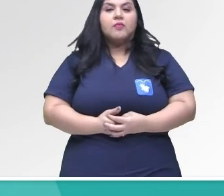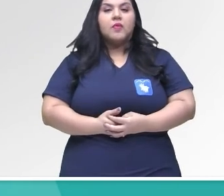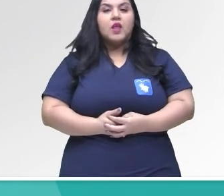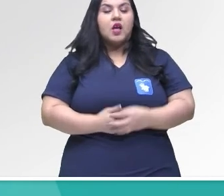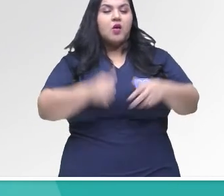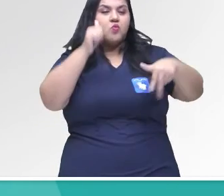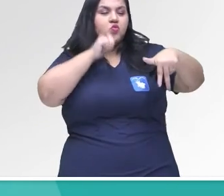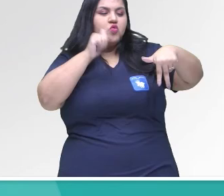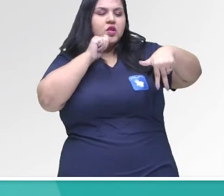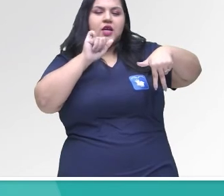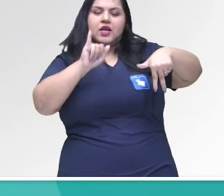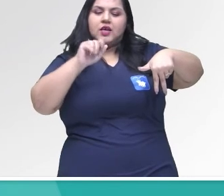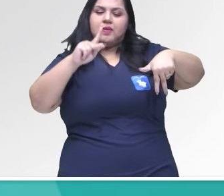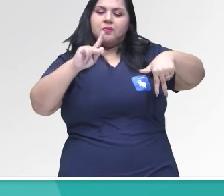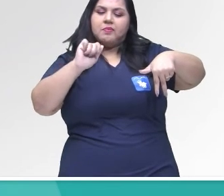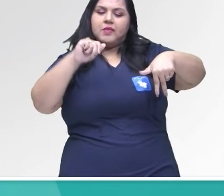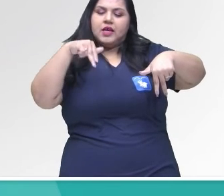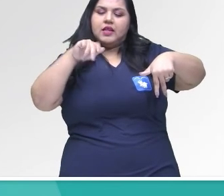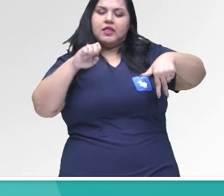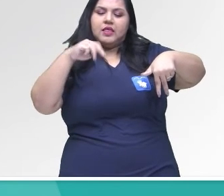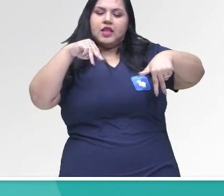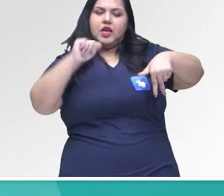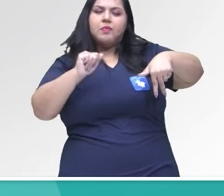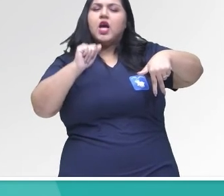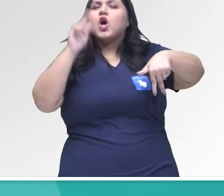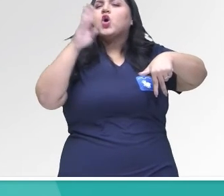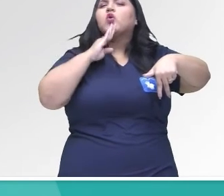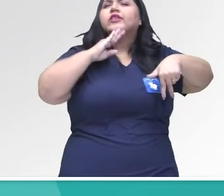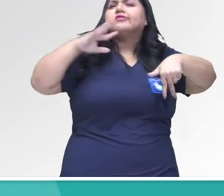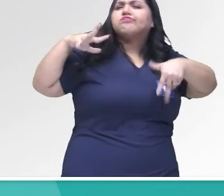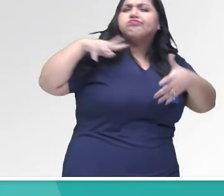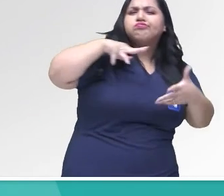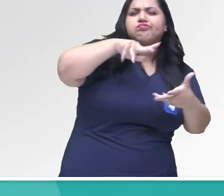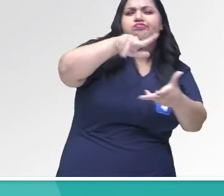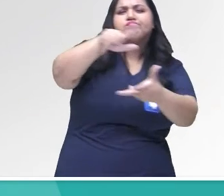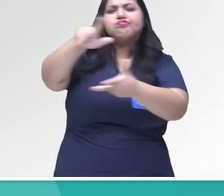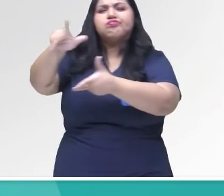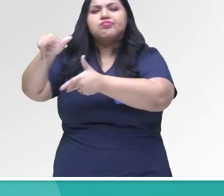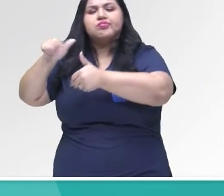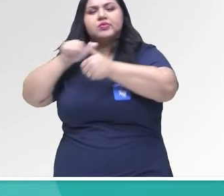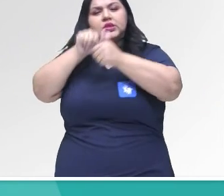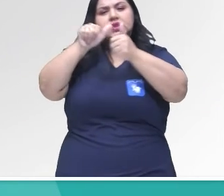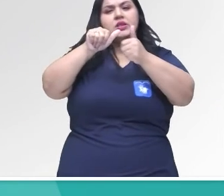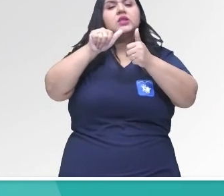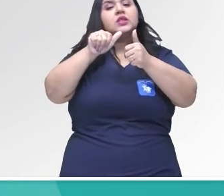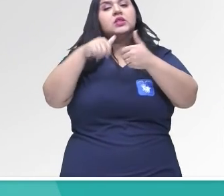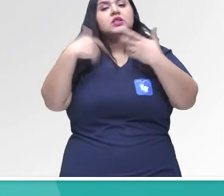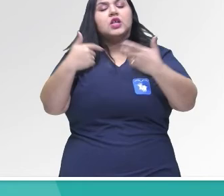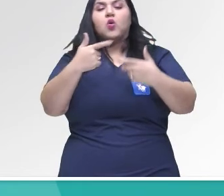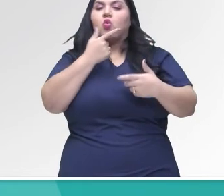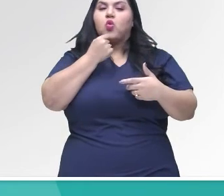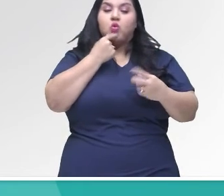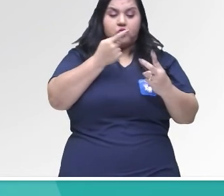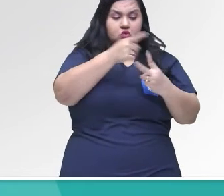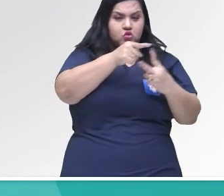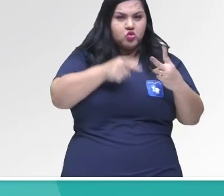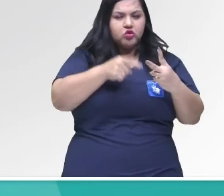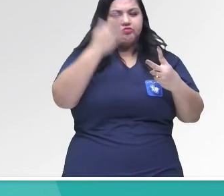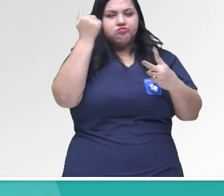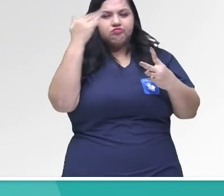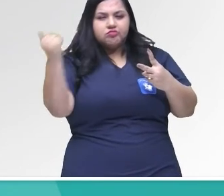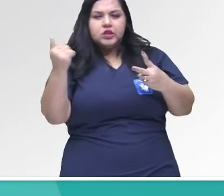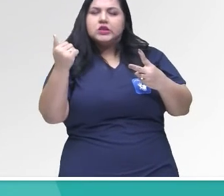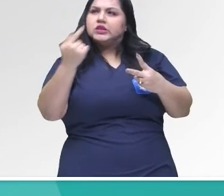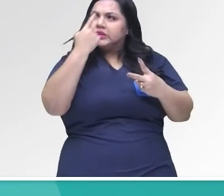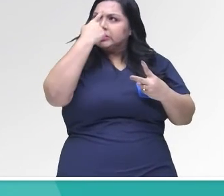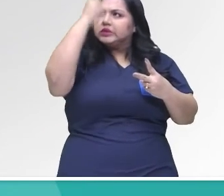conhecido mundialmente. E Vinícius de Moraes, justamente com Tom Jobim, eles criam essa música para elogiar